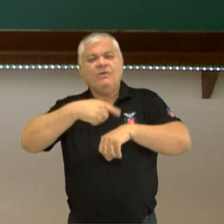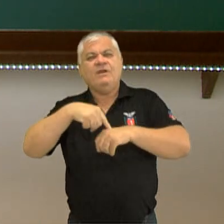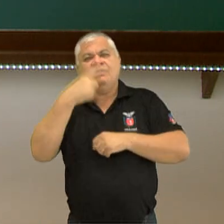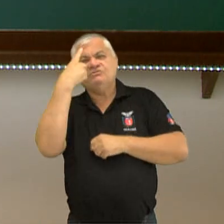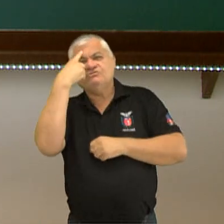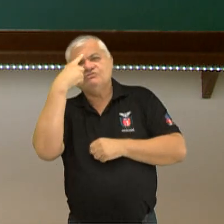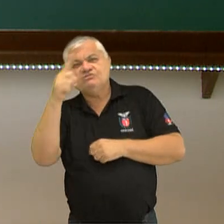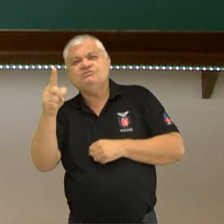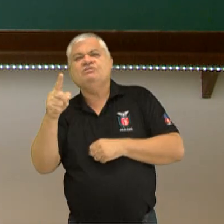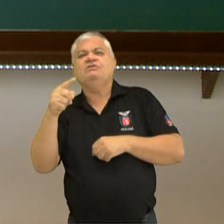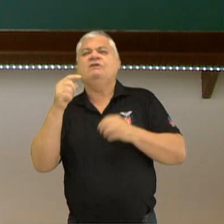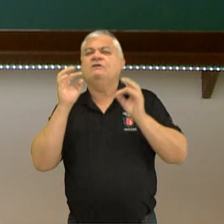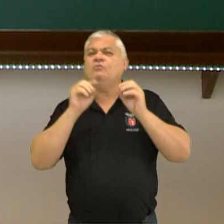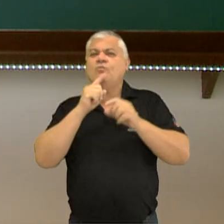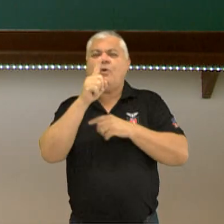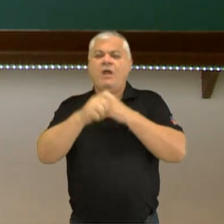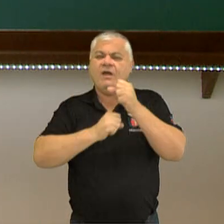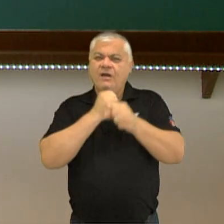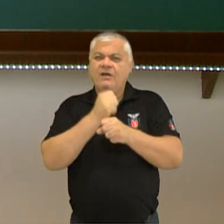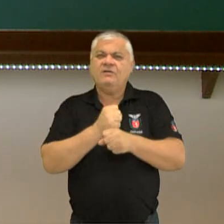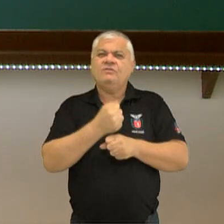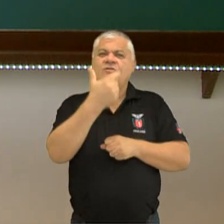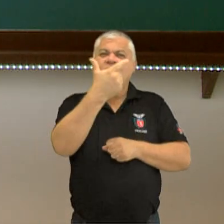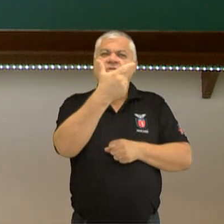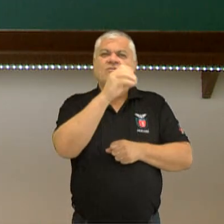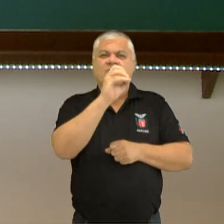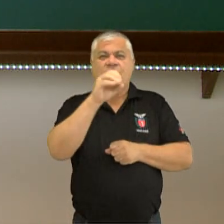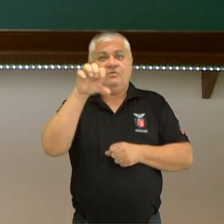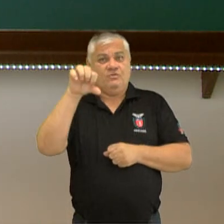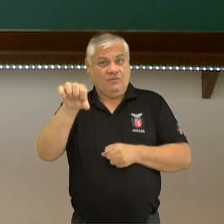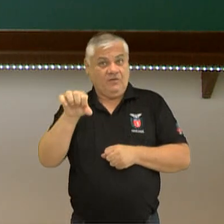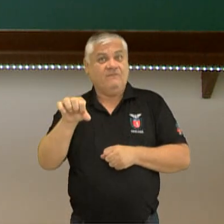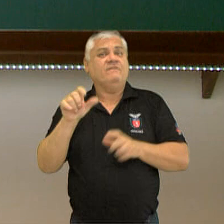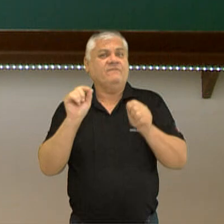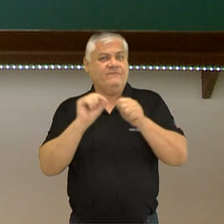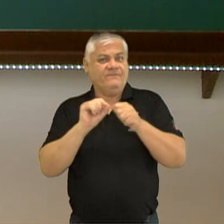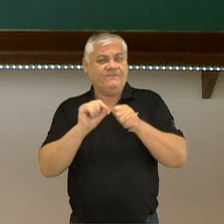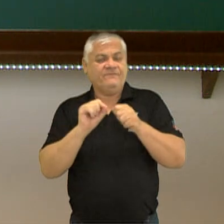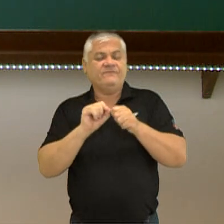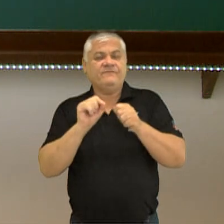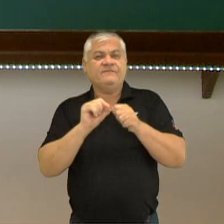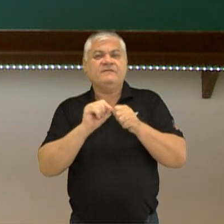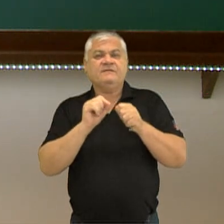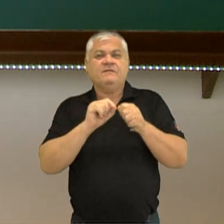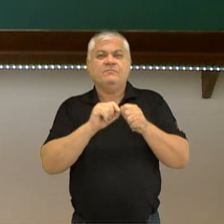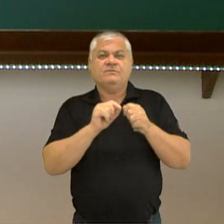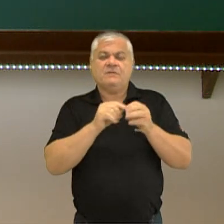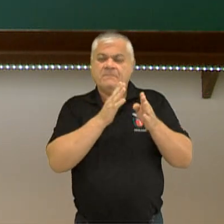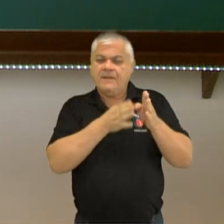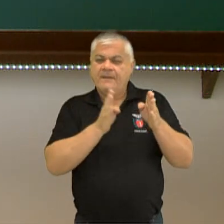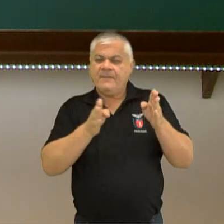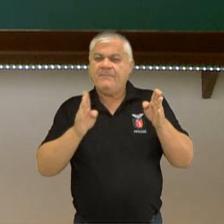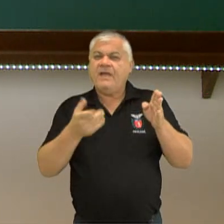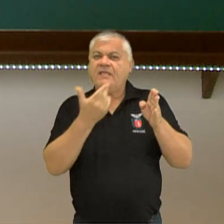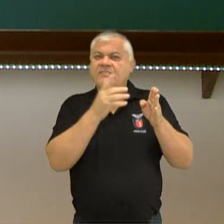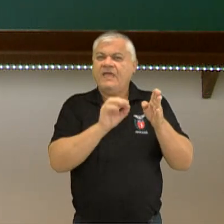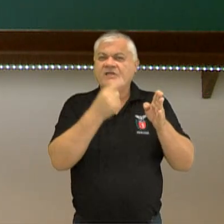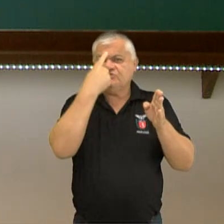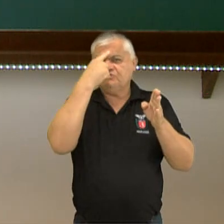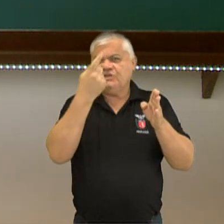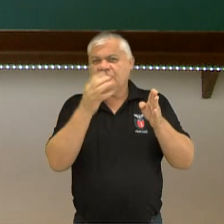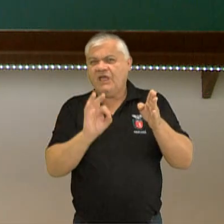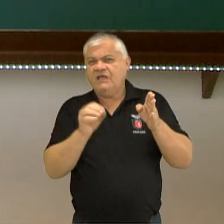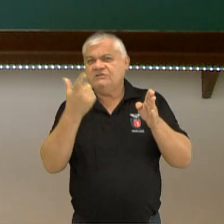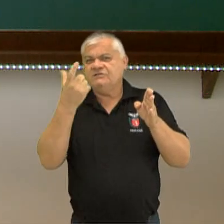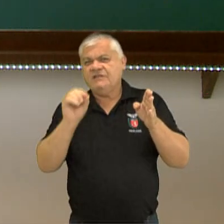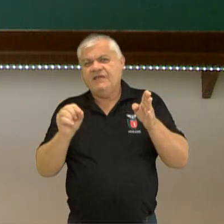horário de verão durante o ano de 2009, que foram feitas as medições no decorrer do ano de 10 em 10 dias.